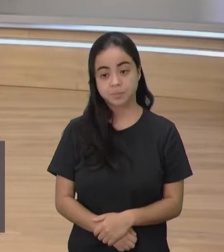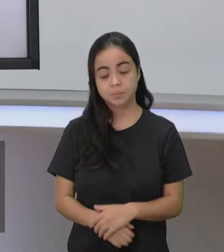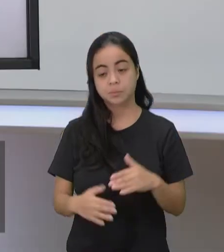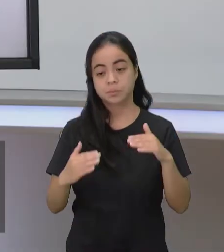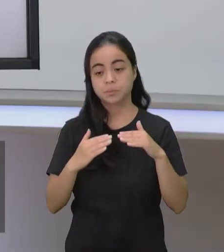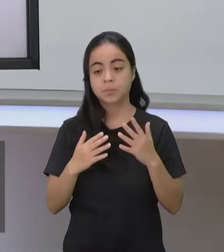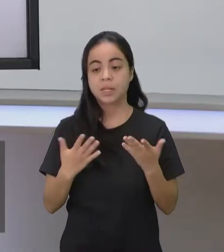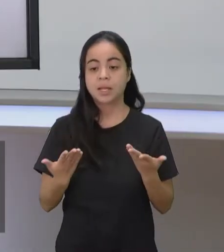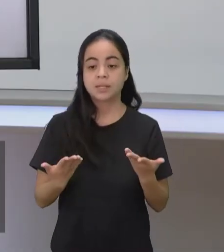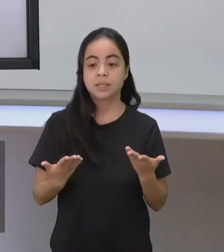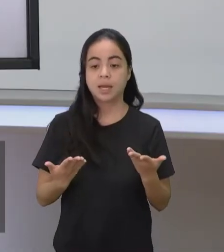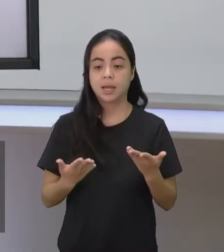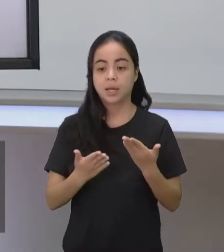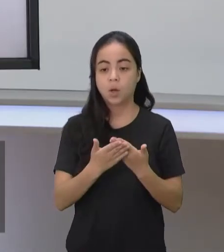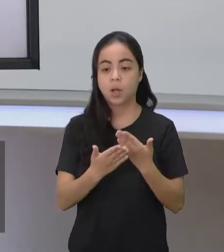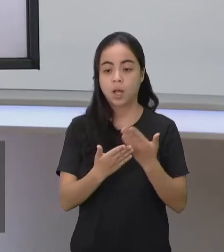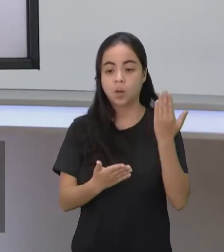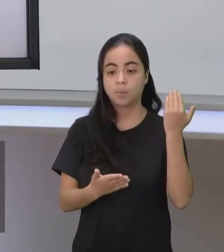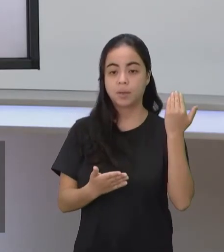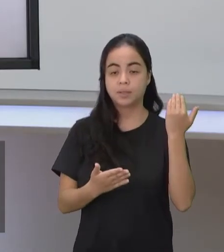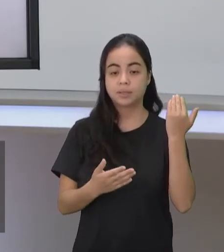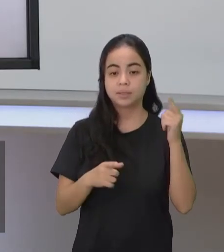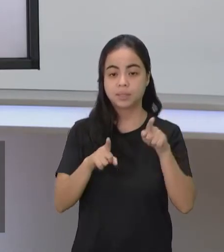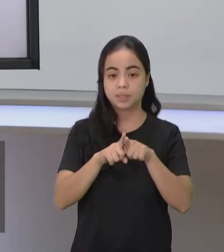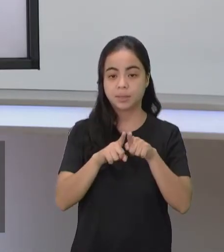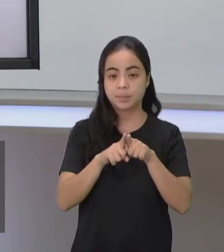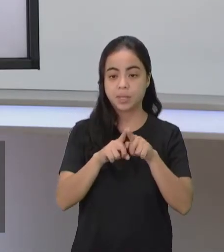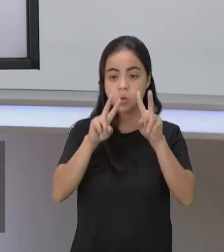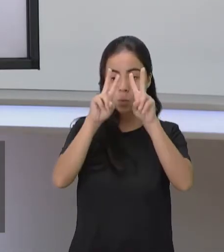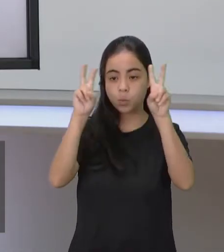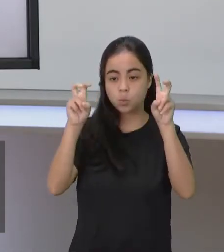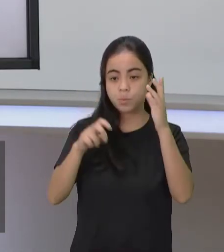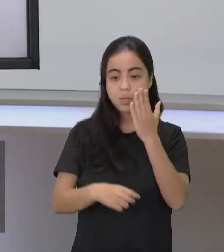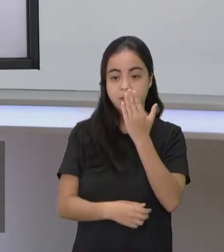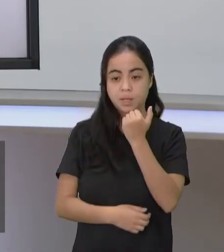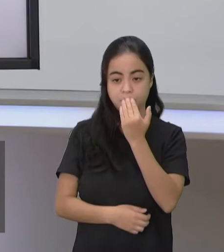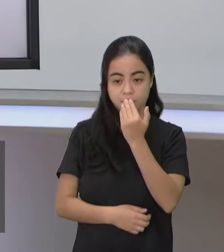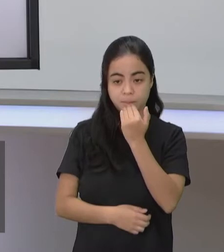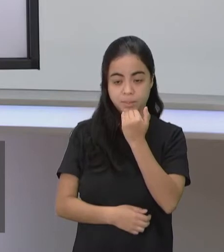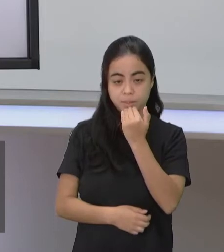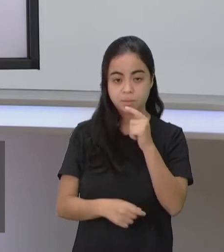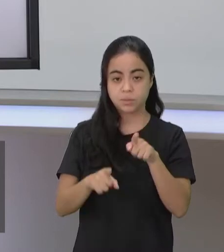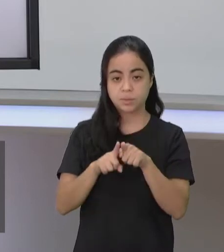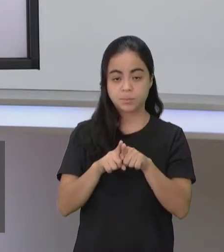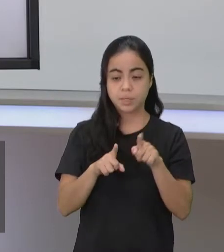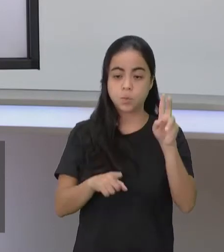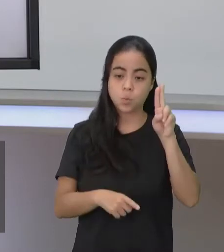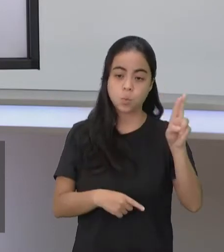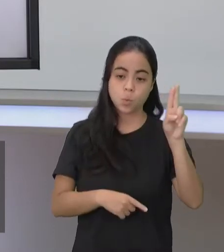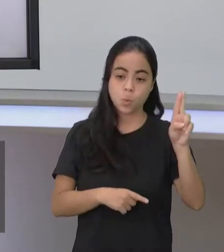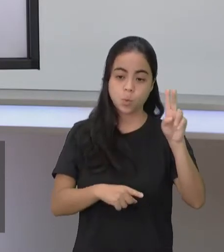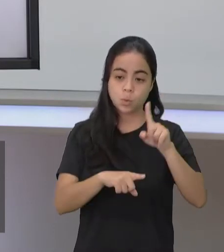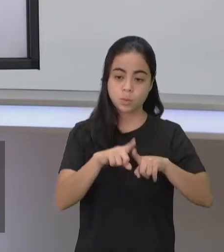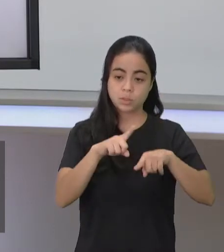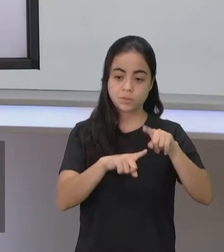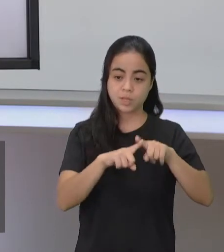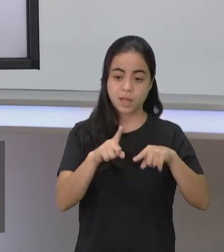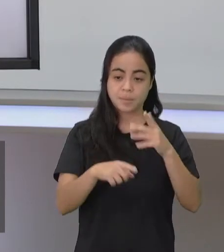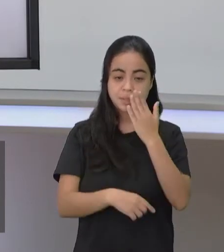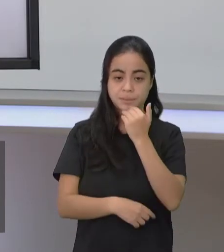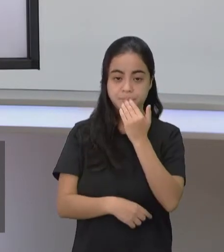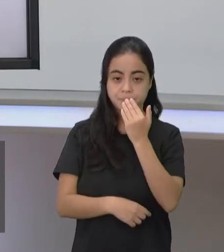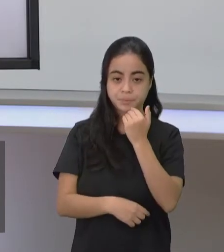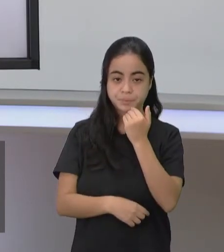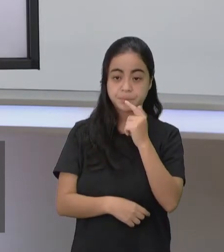Lembrando da última aula, quando a gente estava falando, por exemplo, sobre a alimentação, que a gente falou um pouco sobre essa questão de uso da ferramenta, né, para se alimentar,